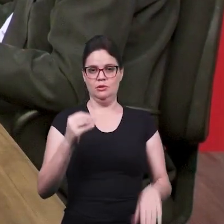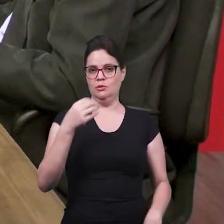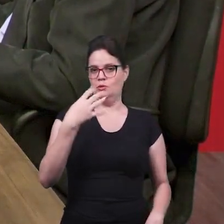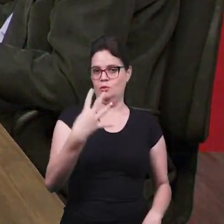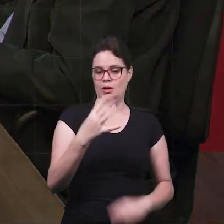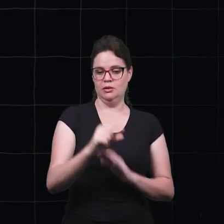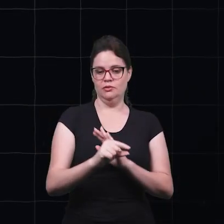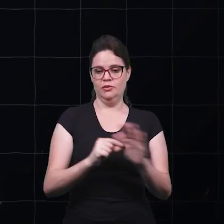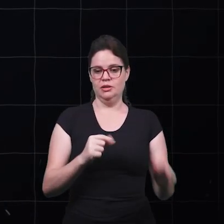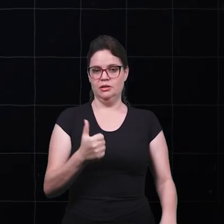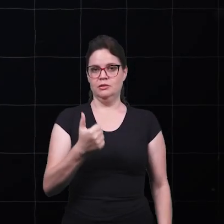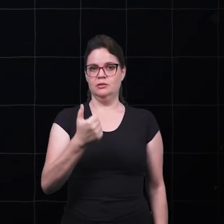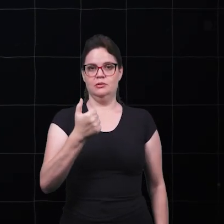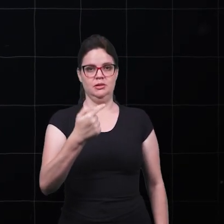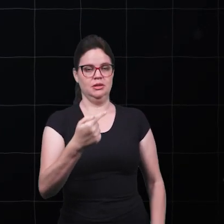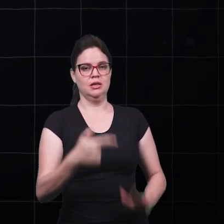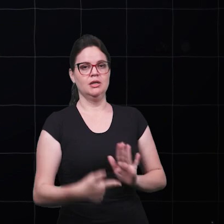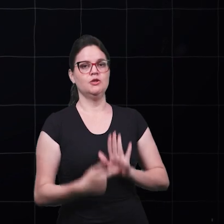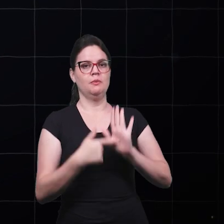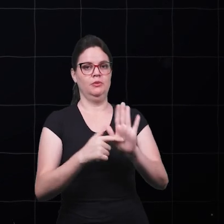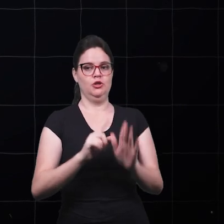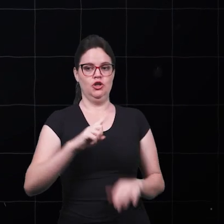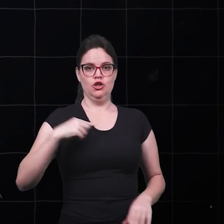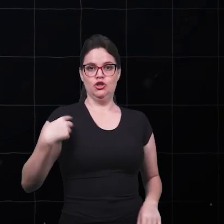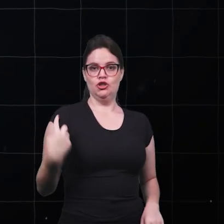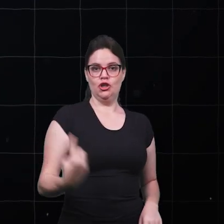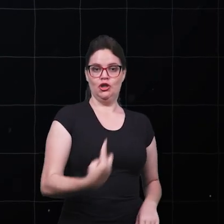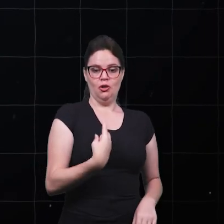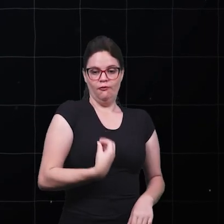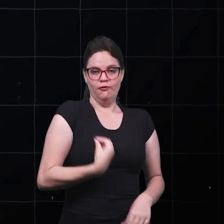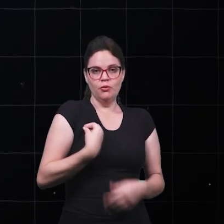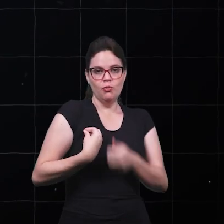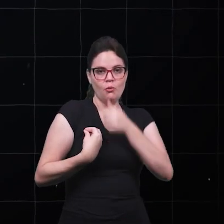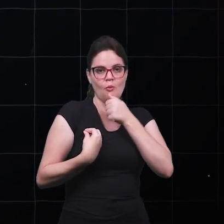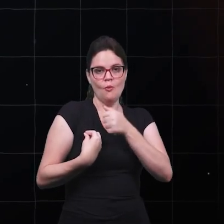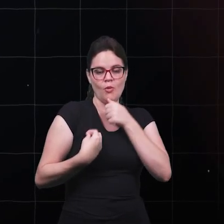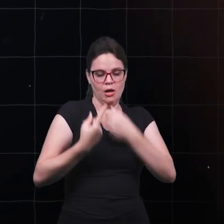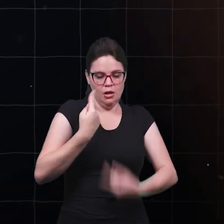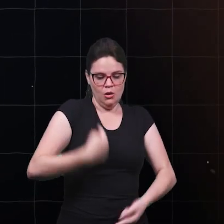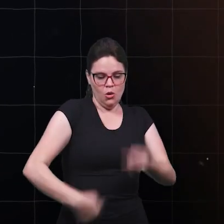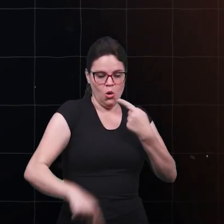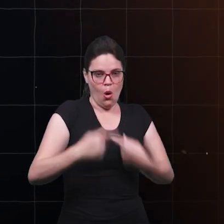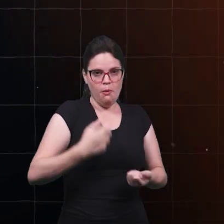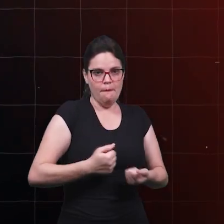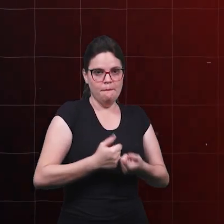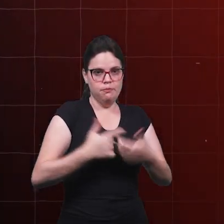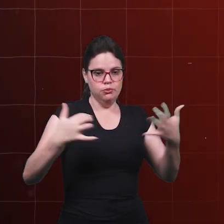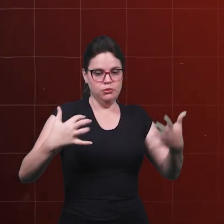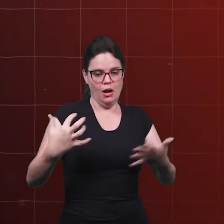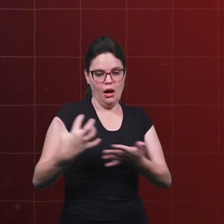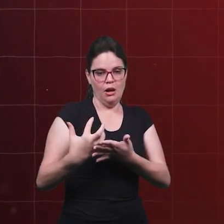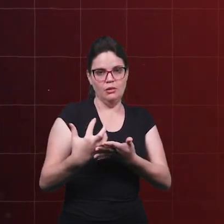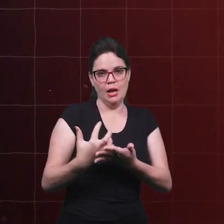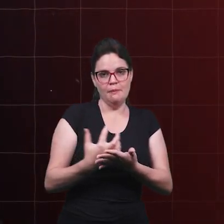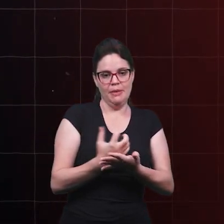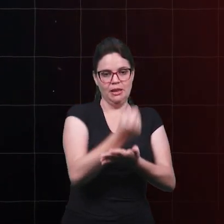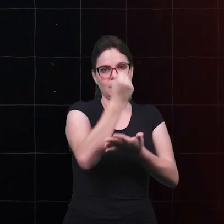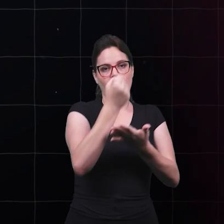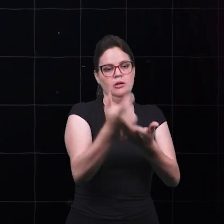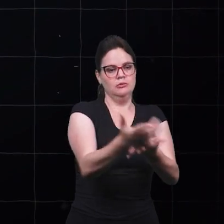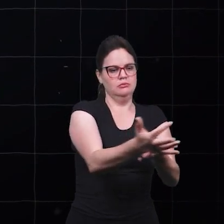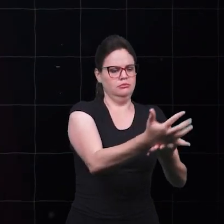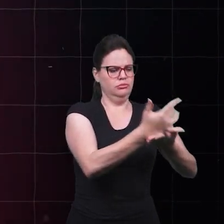4,17, depois nós, os que ficarmos vivos, seremos arrebatados juntamente com eles nas nuvens,